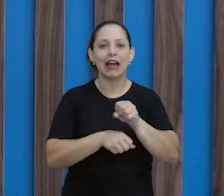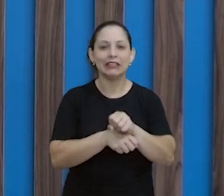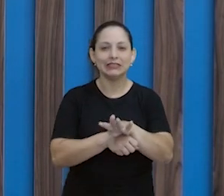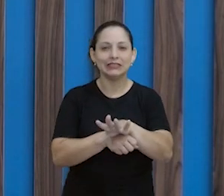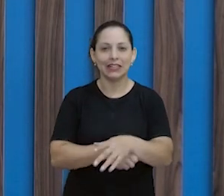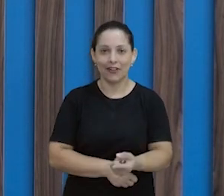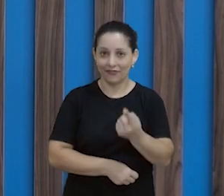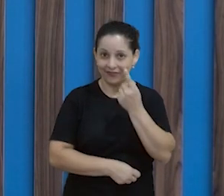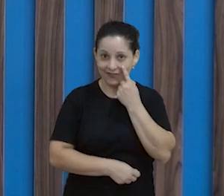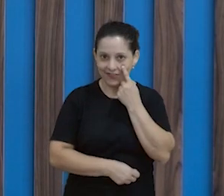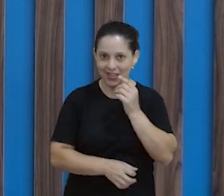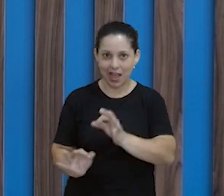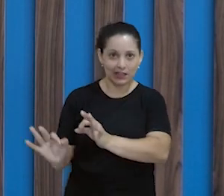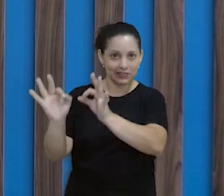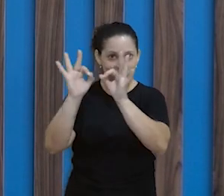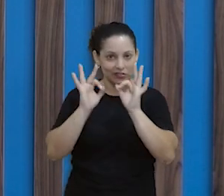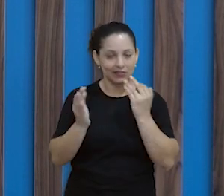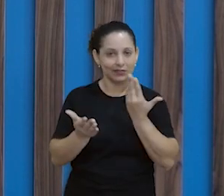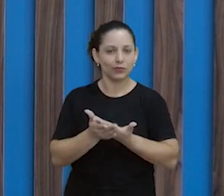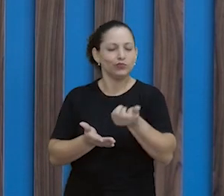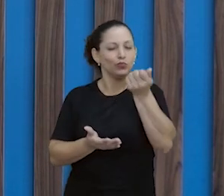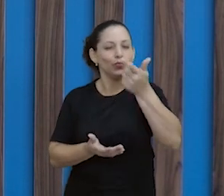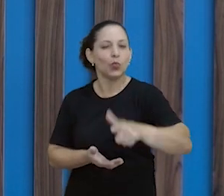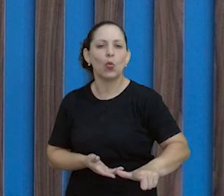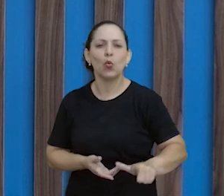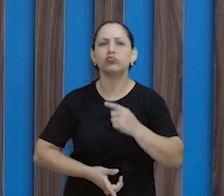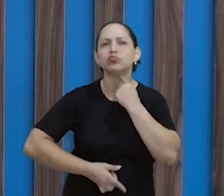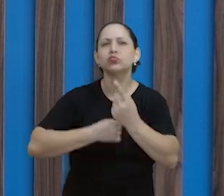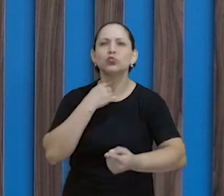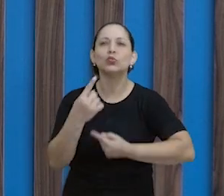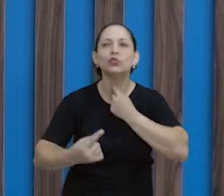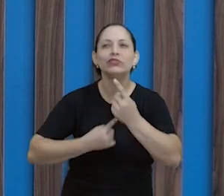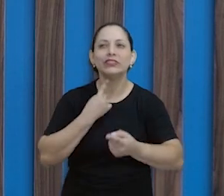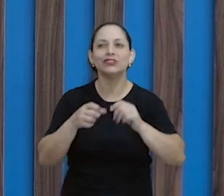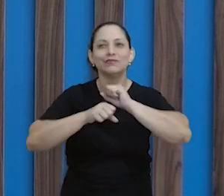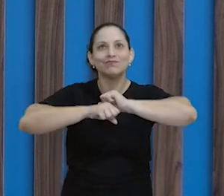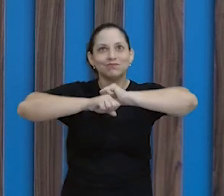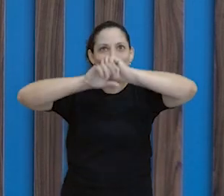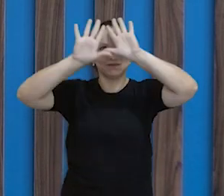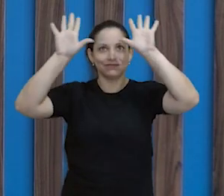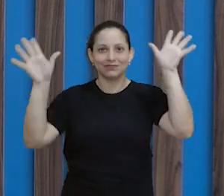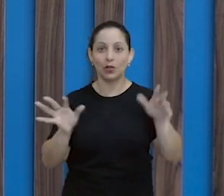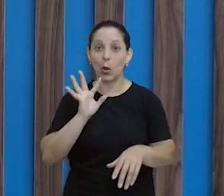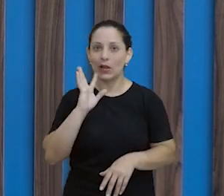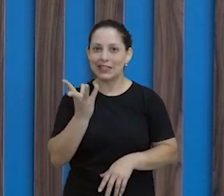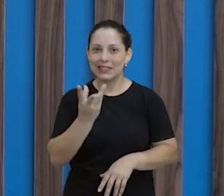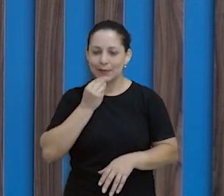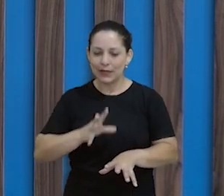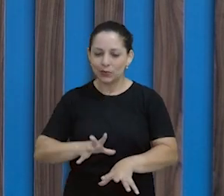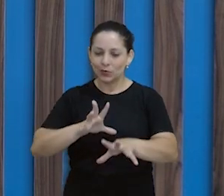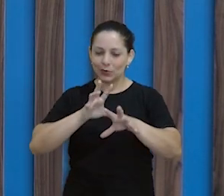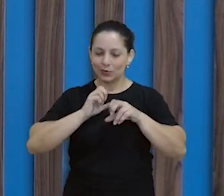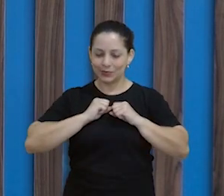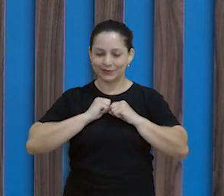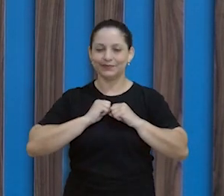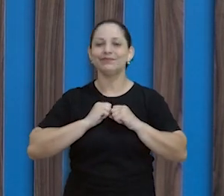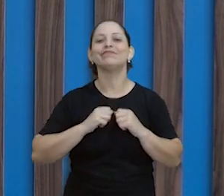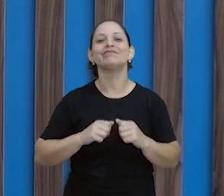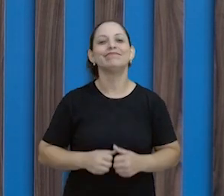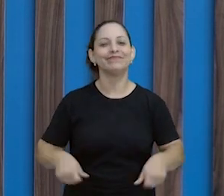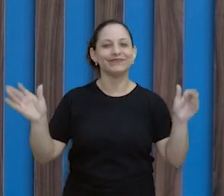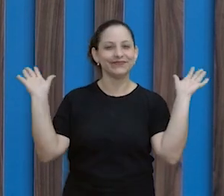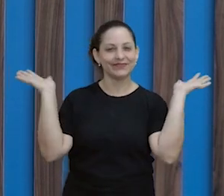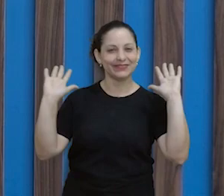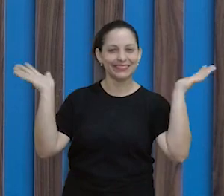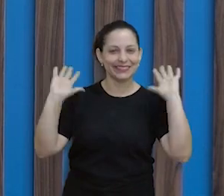rever essa aula, pessoal, para vocês tirarem essa, não é? Construir melhor esse conhecimento a partir de tudo que foi apresentado aqui.